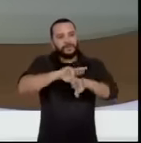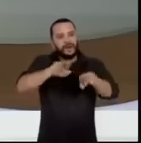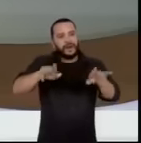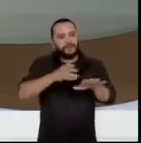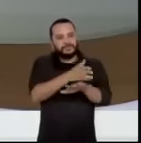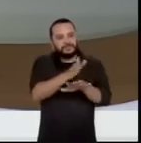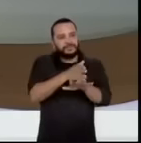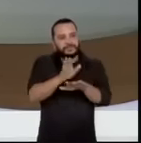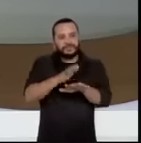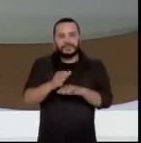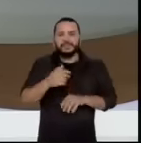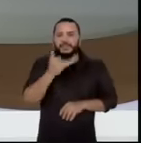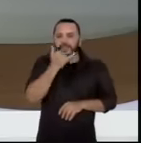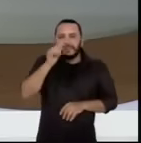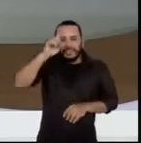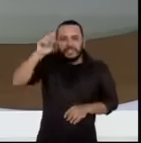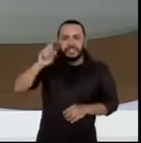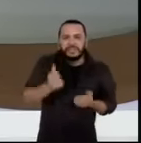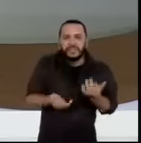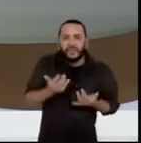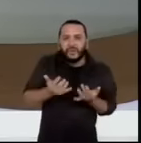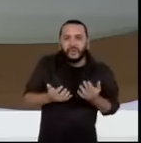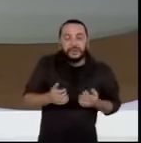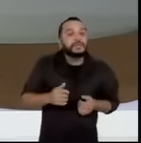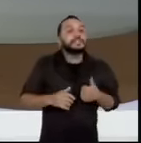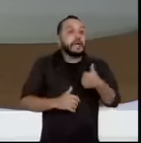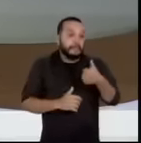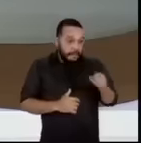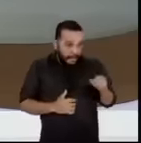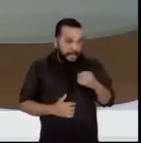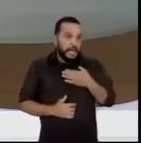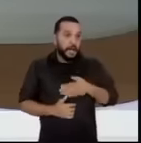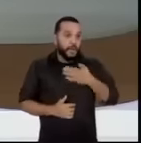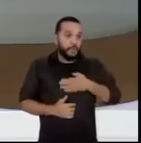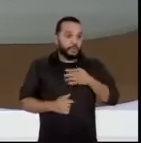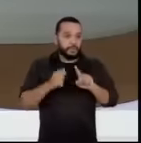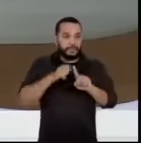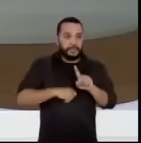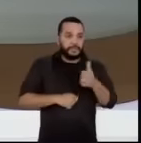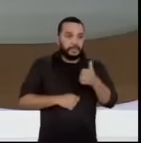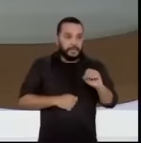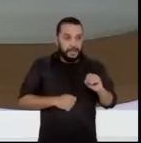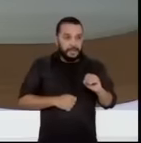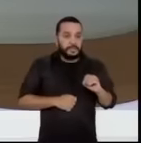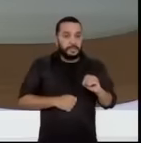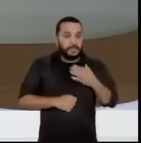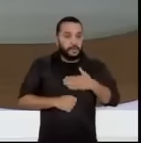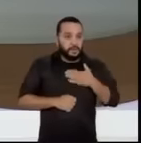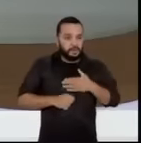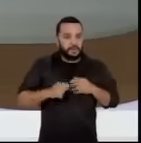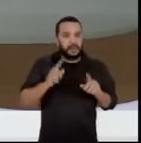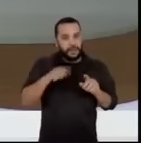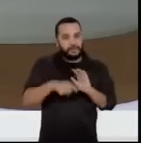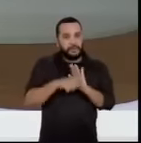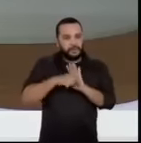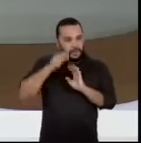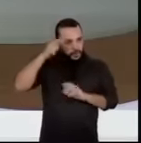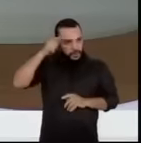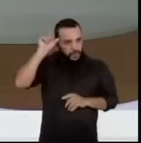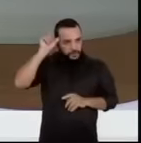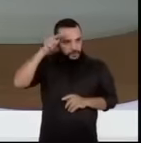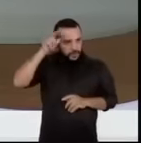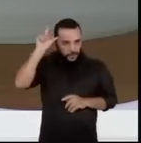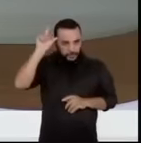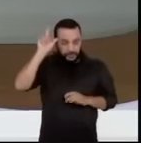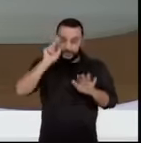favor. Que dia foi o Dia do Fogo? 10 de agosto. 10. Tudo bem, é porque foi anteontem, né? E a gente tem a